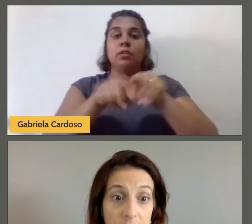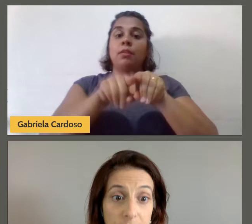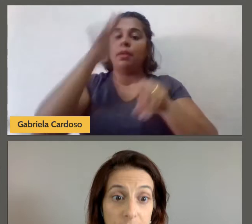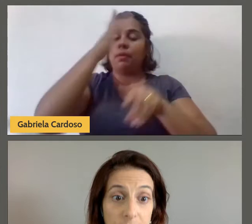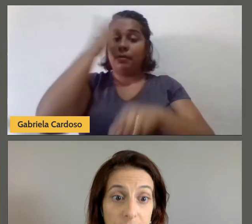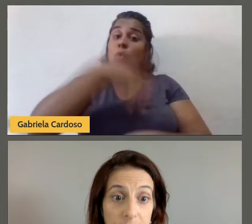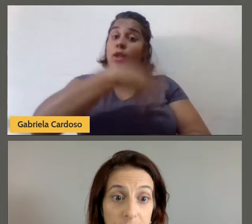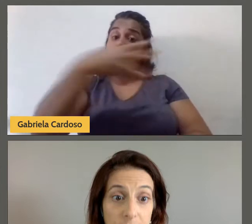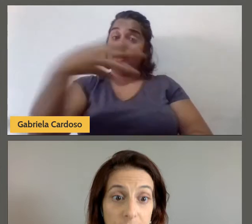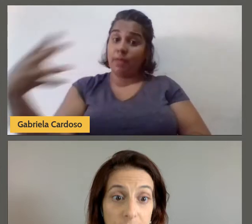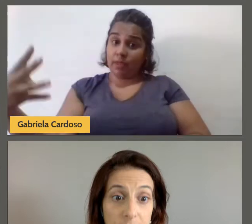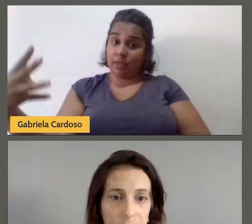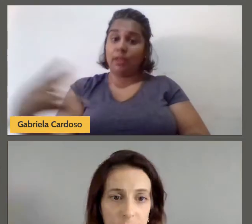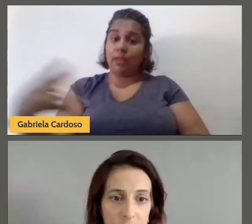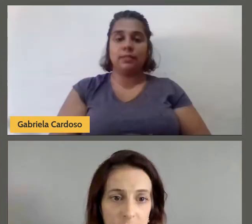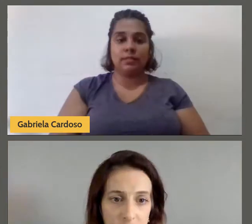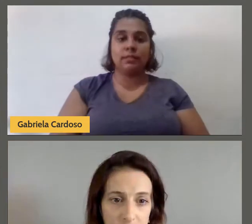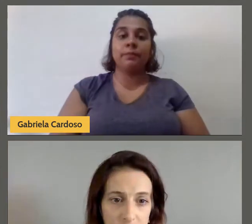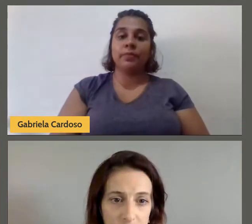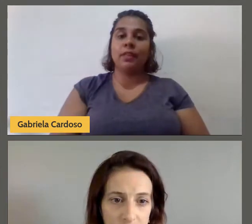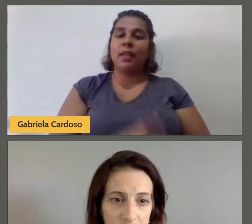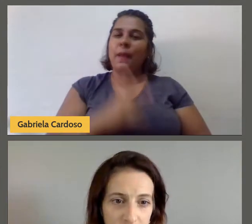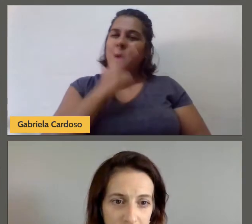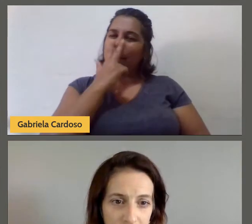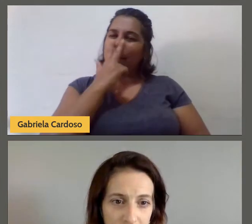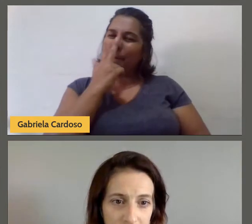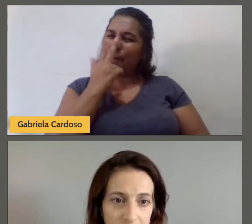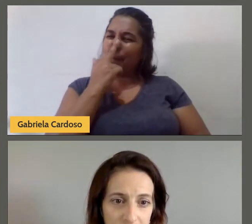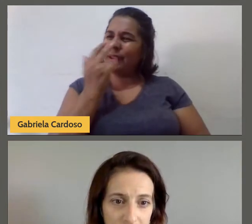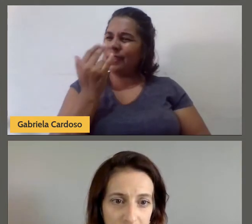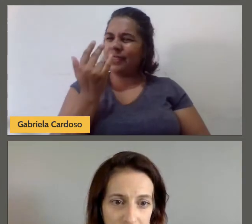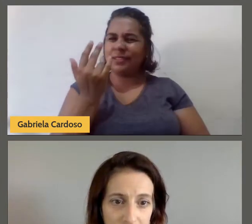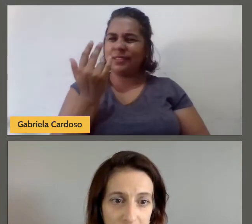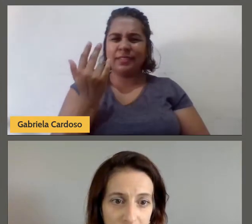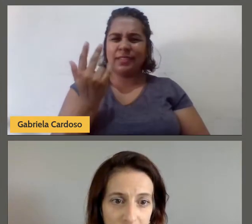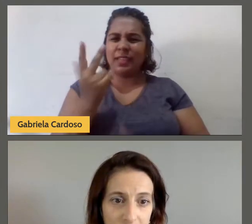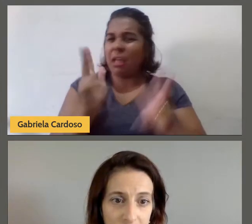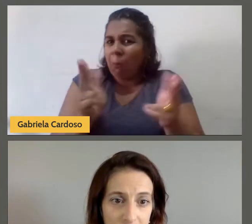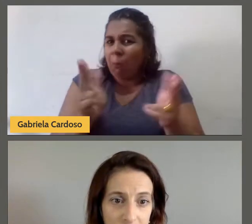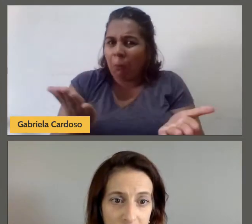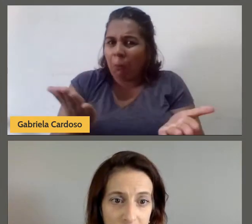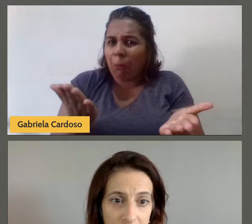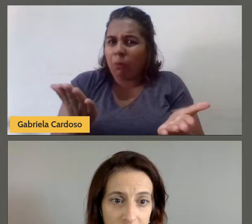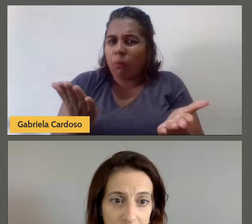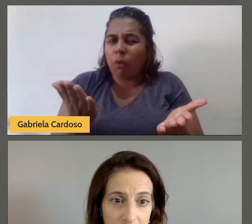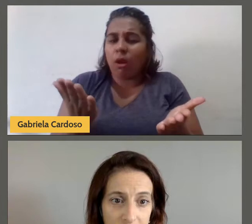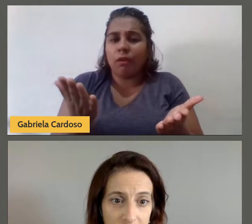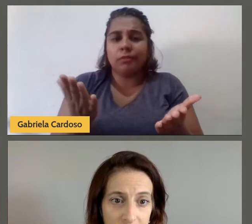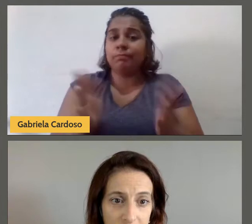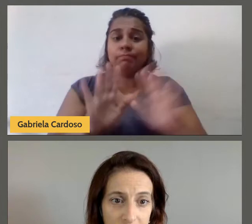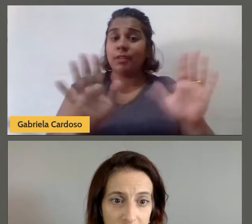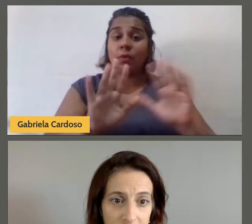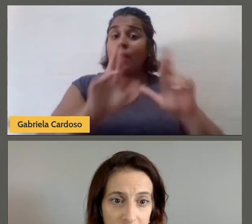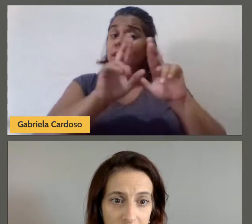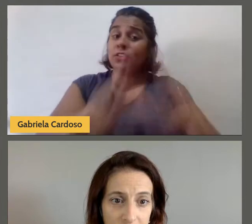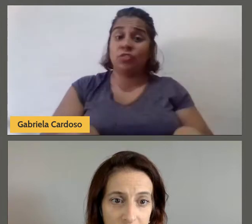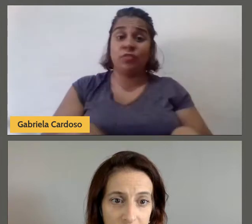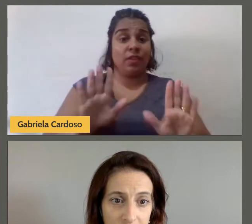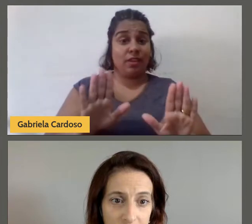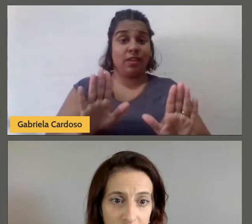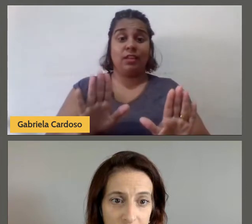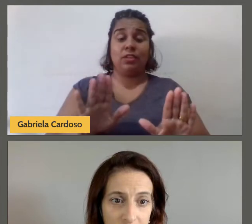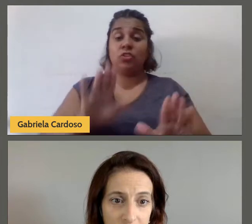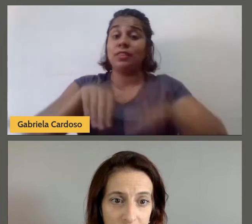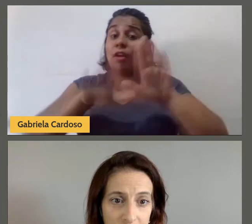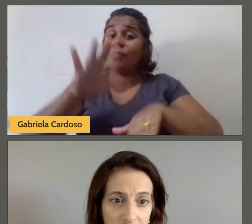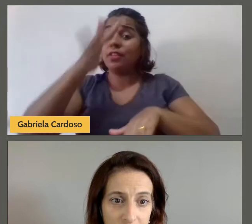né? Algumas vezes até se confundem muito. Quando você fala refugiado, enquanto significado? A pessoa, ela solicita o status de refúgio se ela veio, por exemplo, fugida de uma guerra,